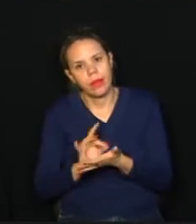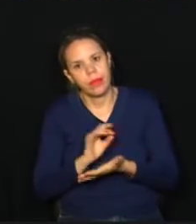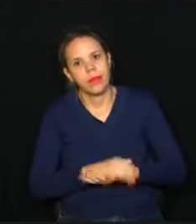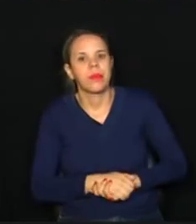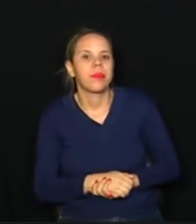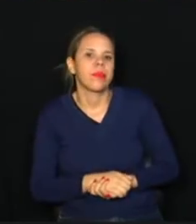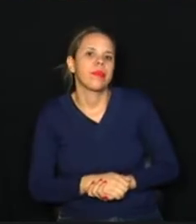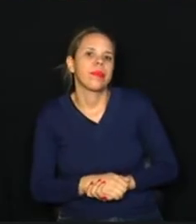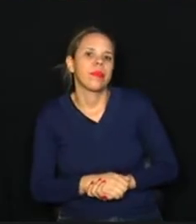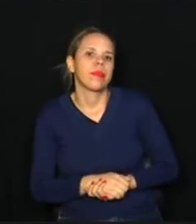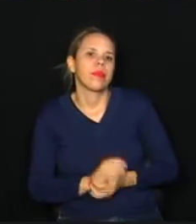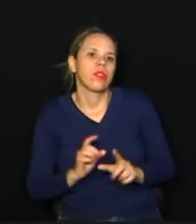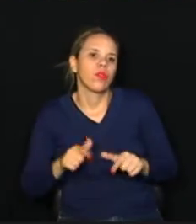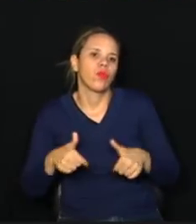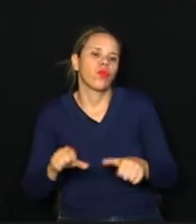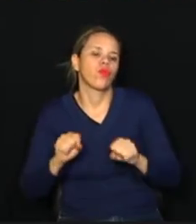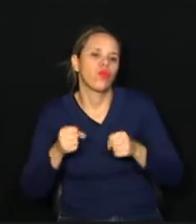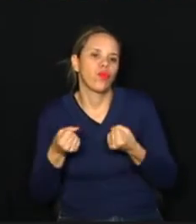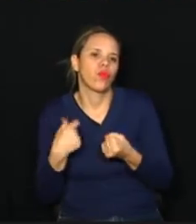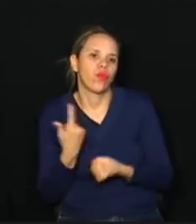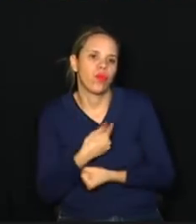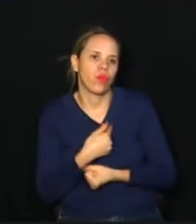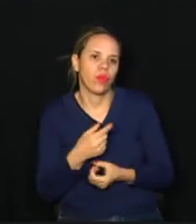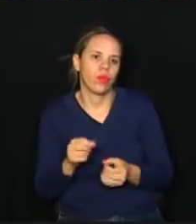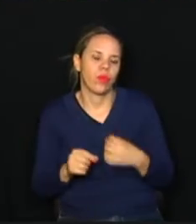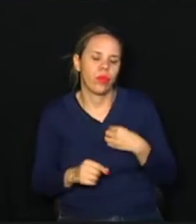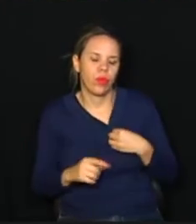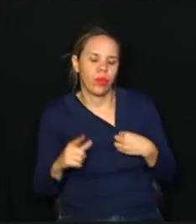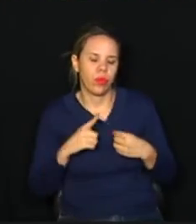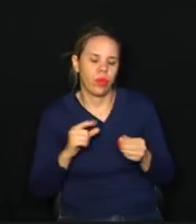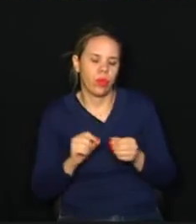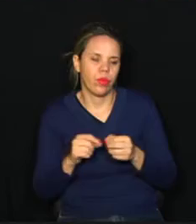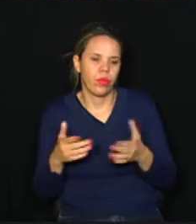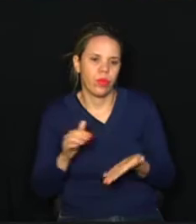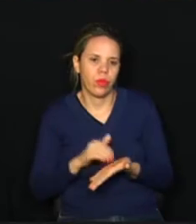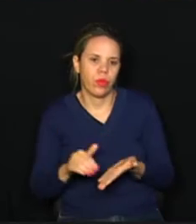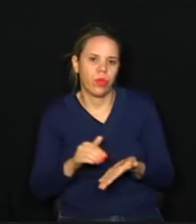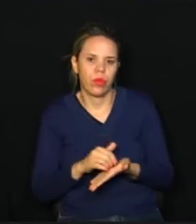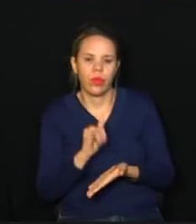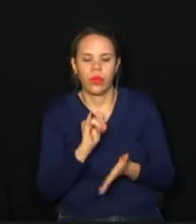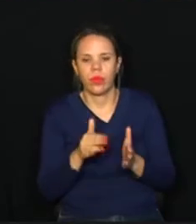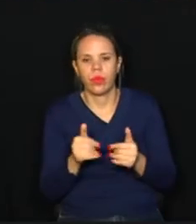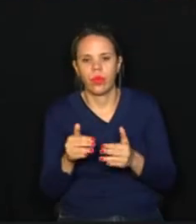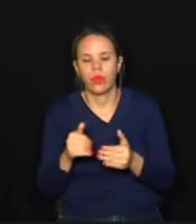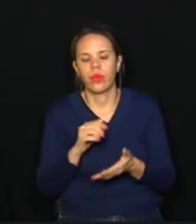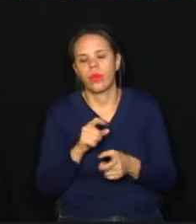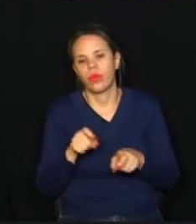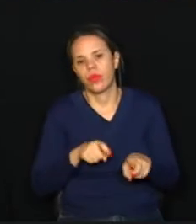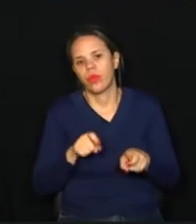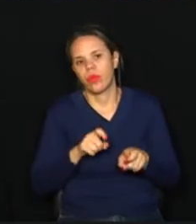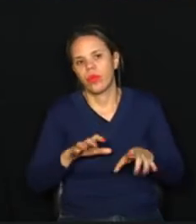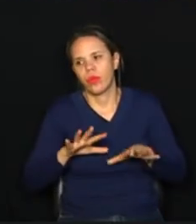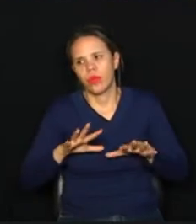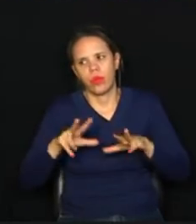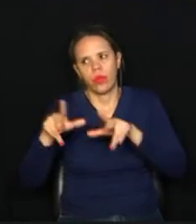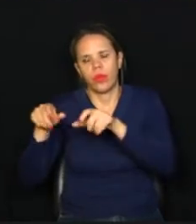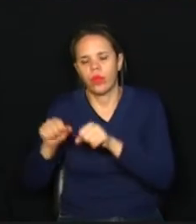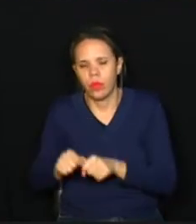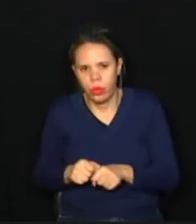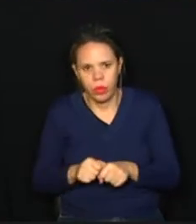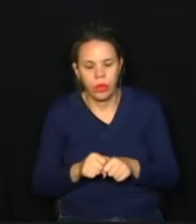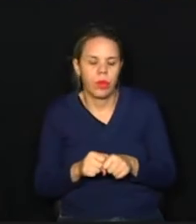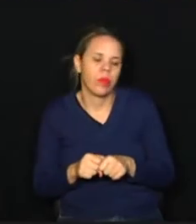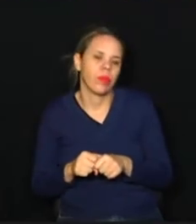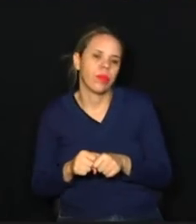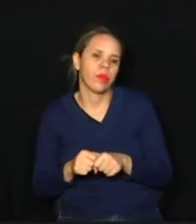né? E o reforço que a gente tem feito às secretarias, a Agricultura e as outras, no